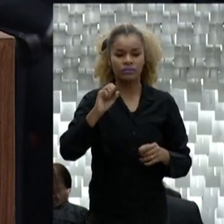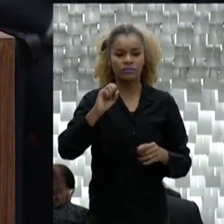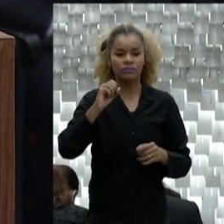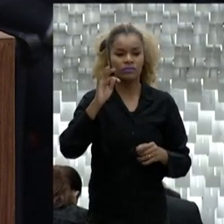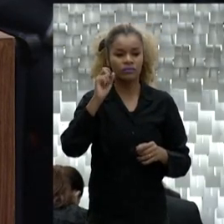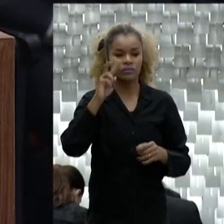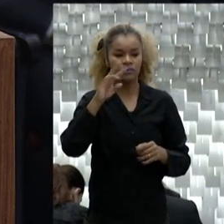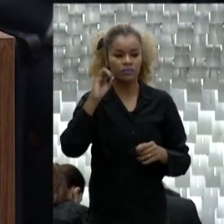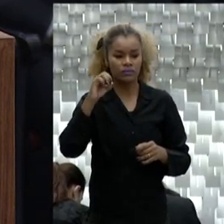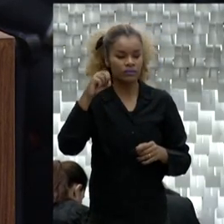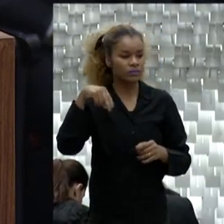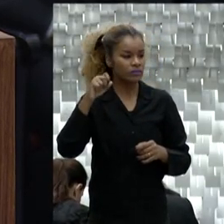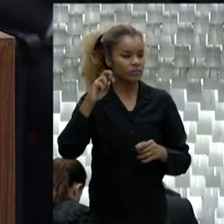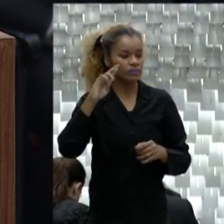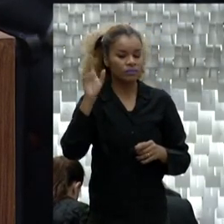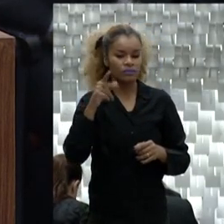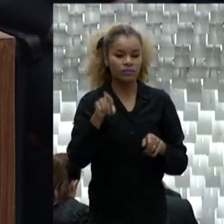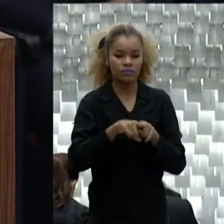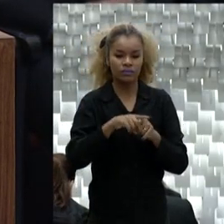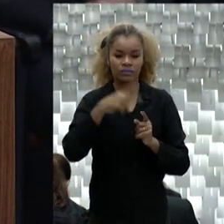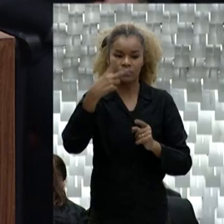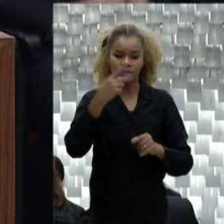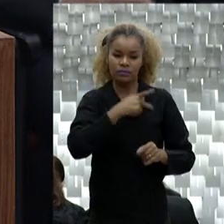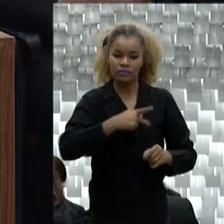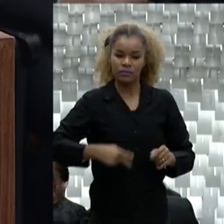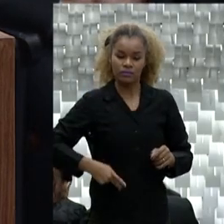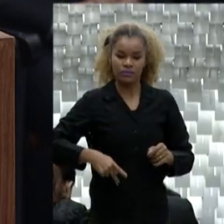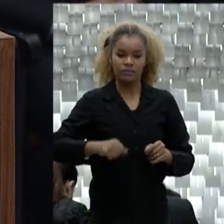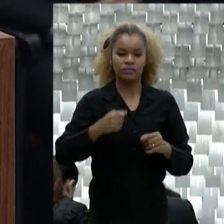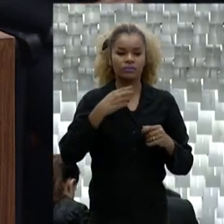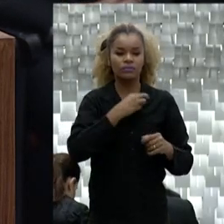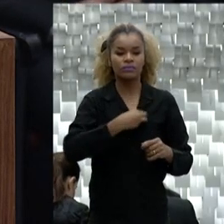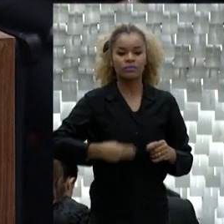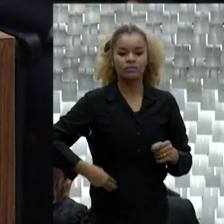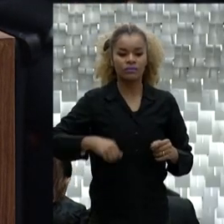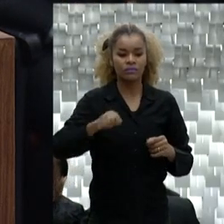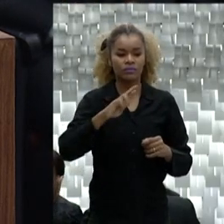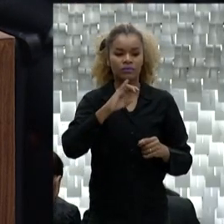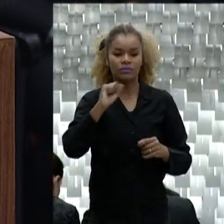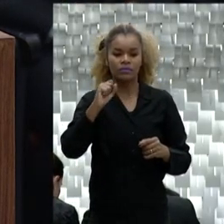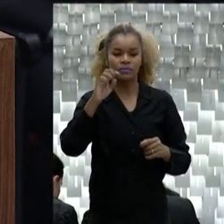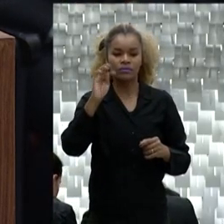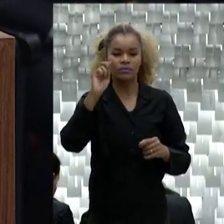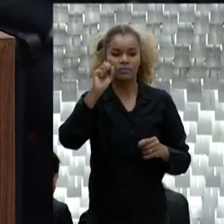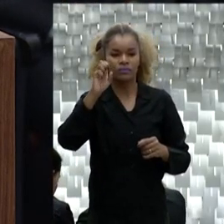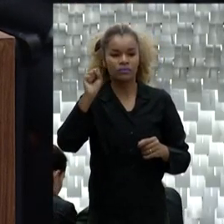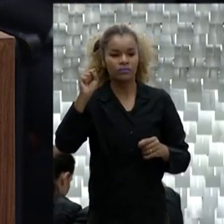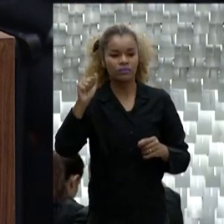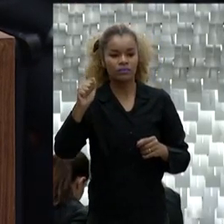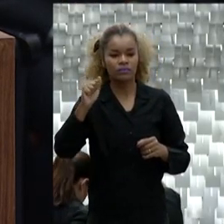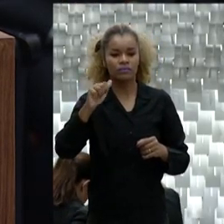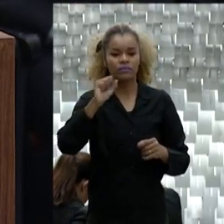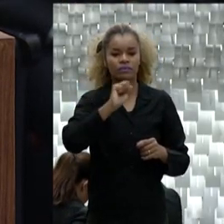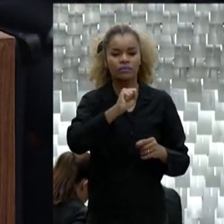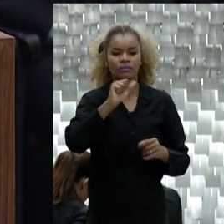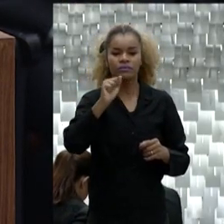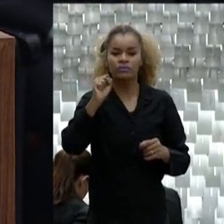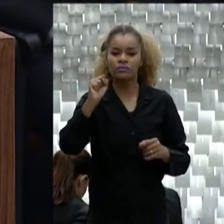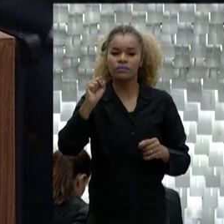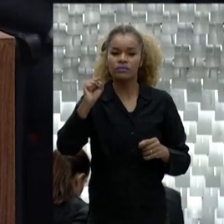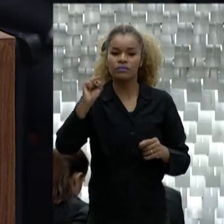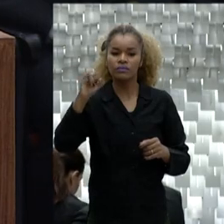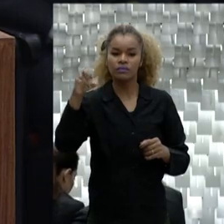Noronha, e a vice-presidente ministra Maria Tereza de Assis Moura, que conduzem com maestria